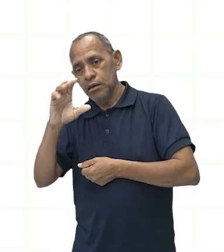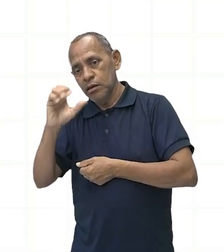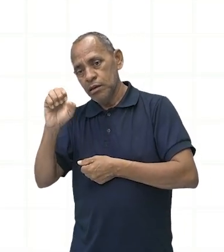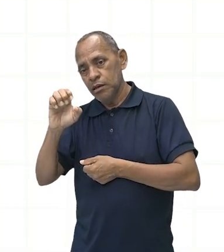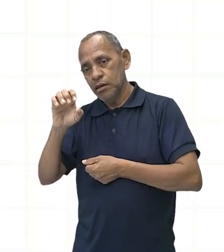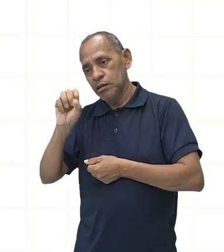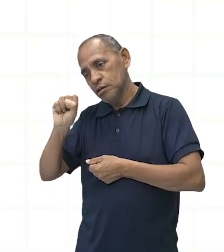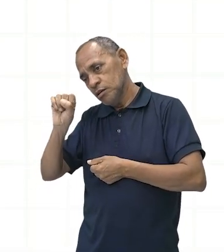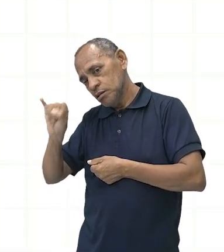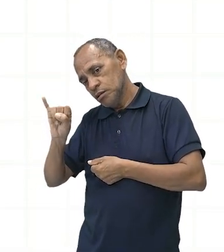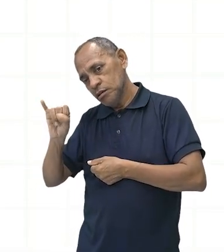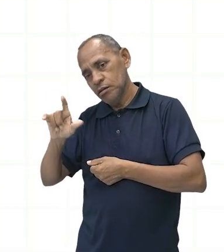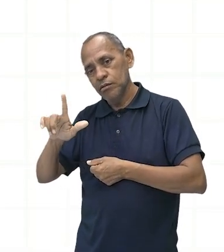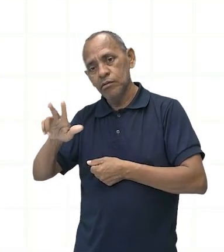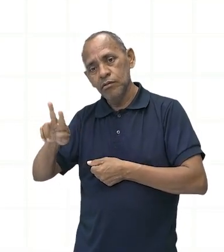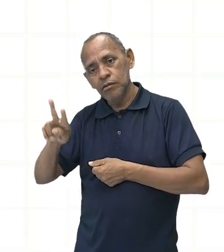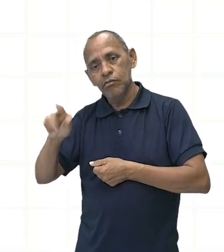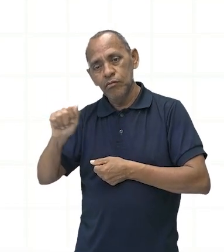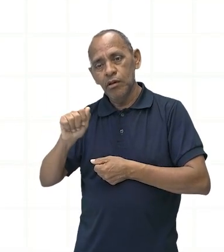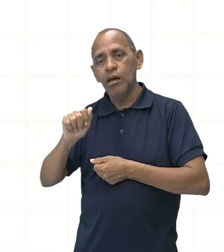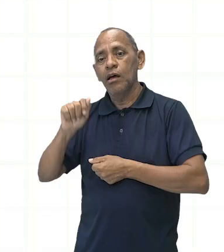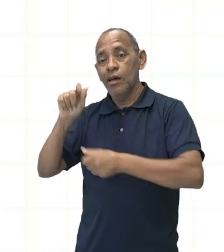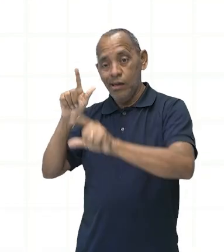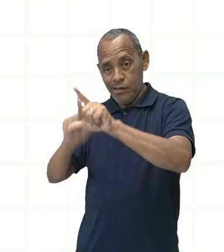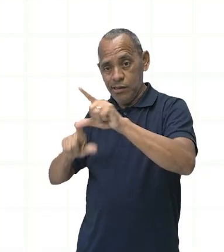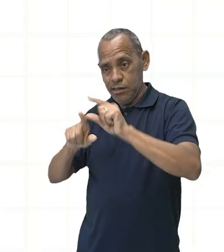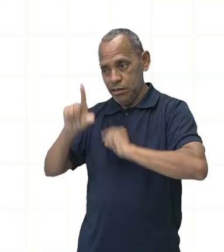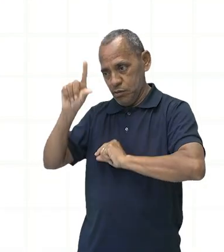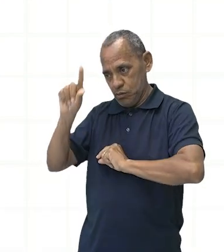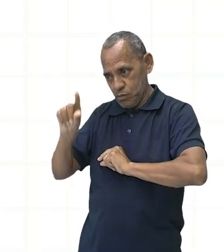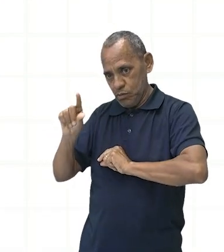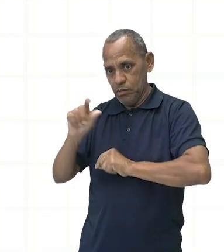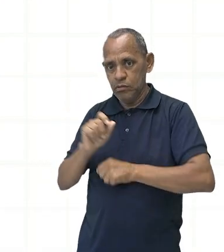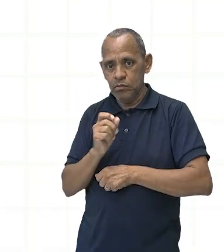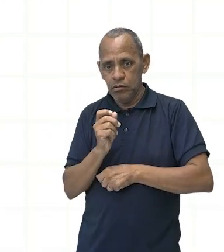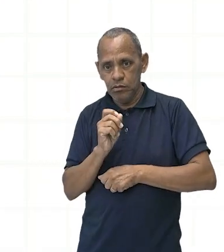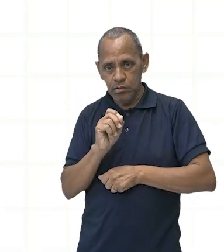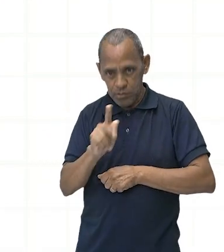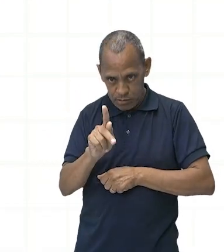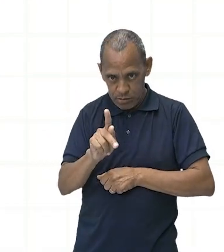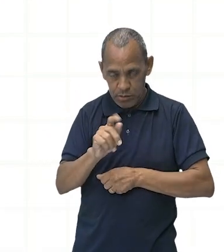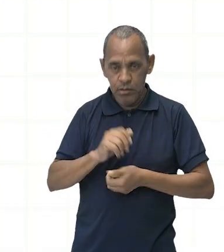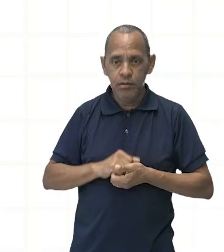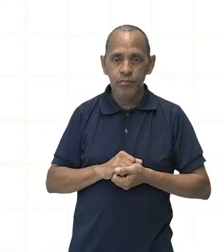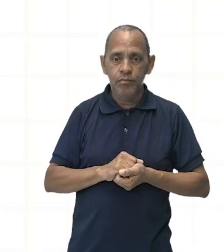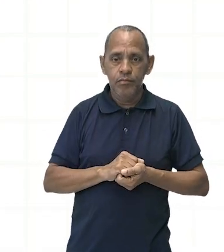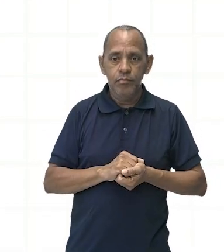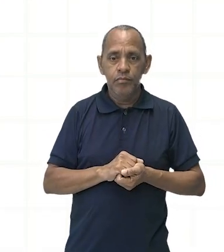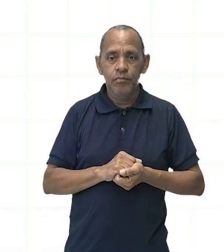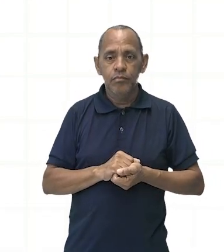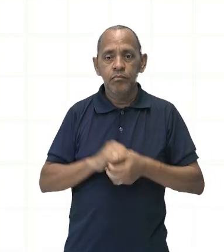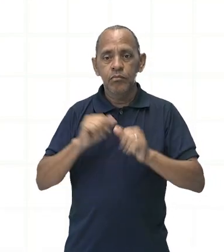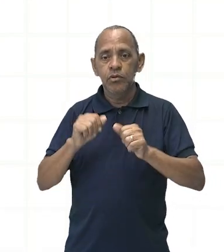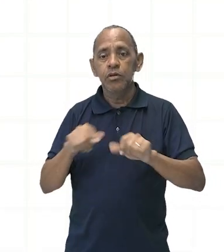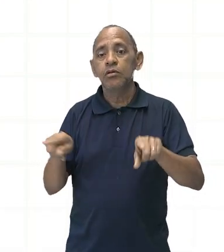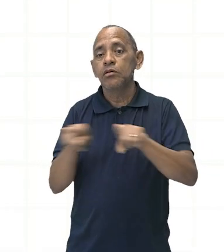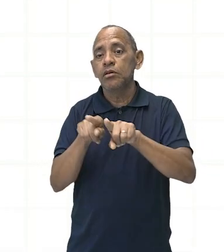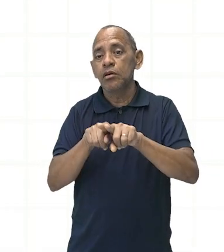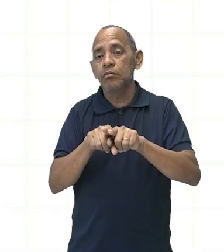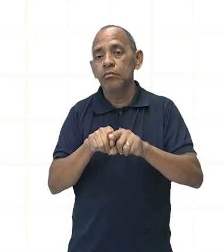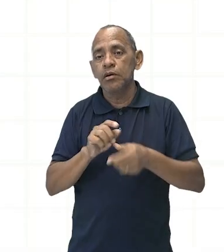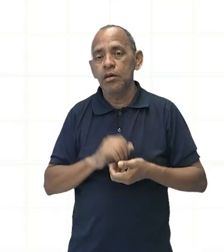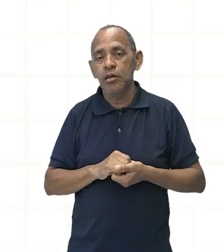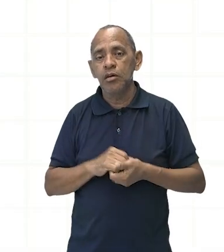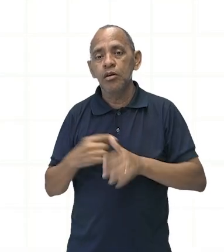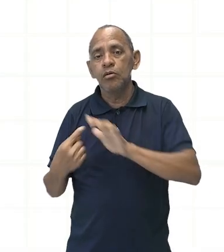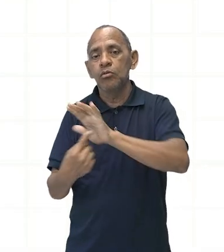com a letra minúscula, ok? Então, vamos lá. Podemos também ter um